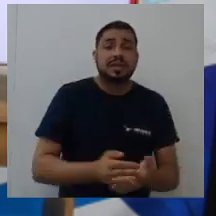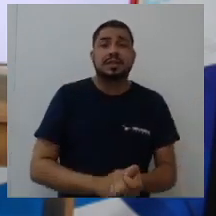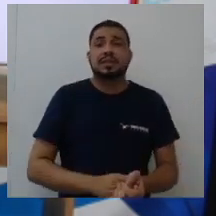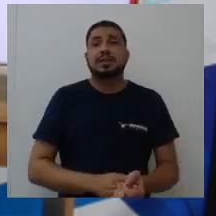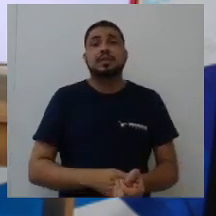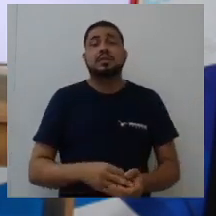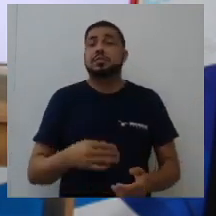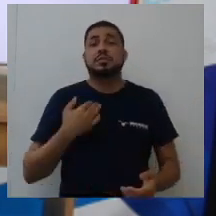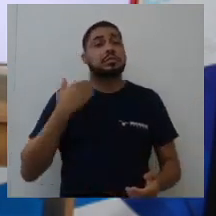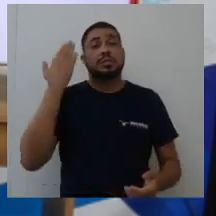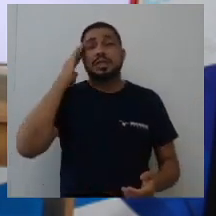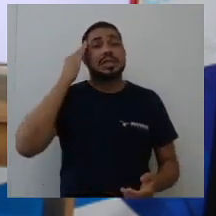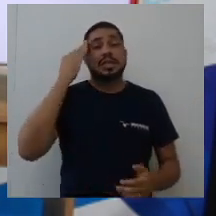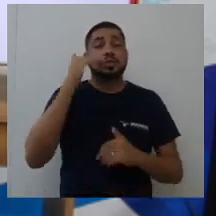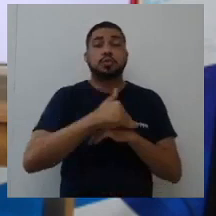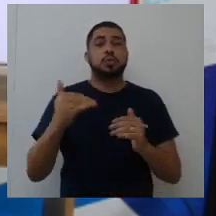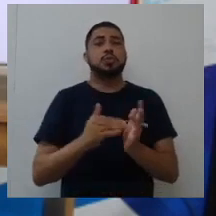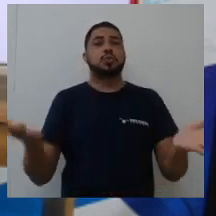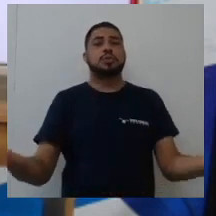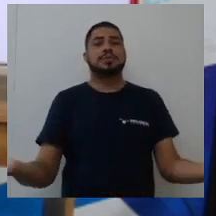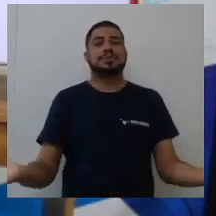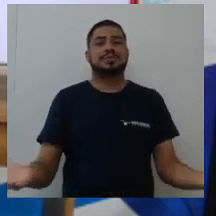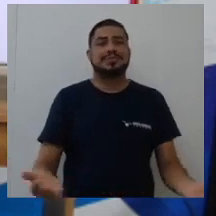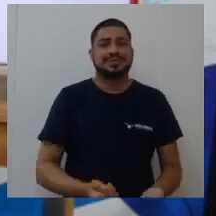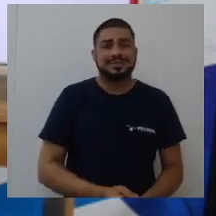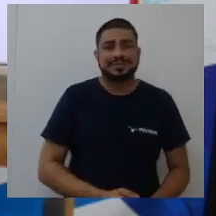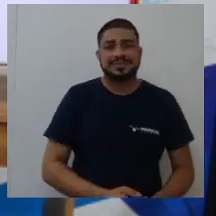assim, professor, não entendi tudo.